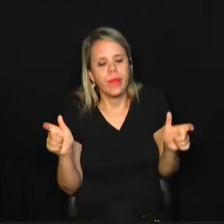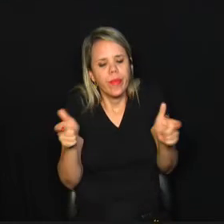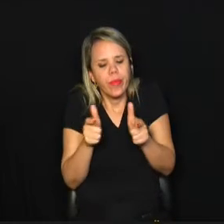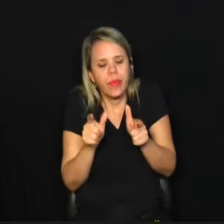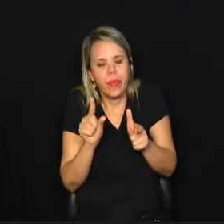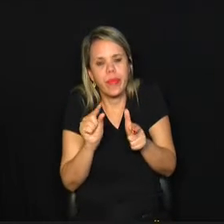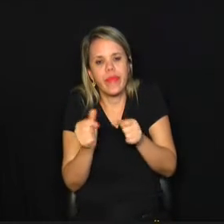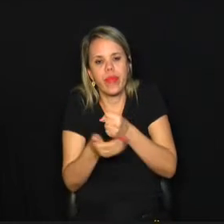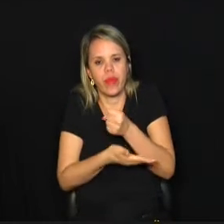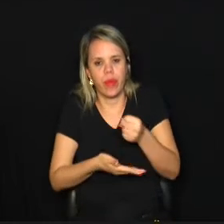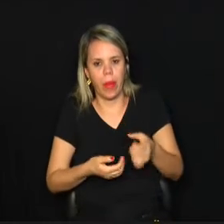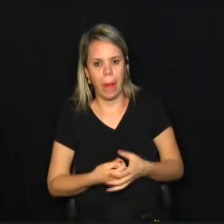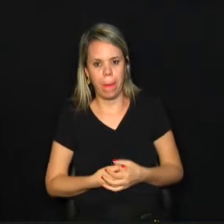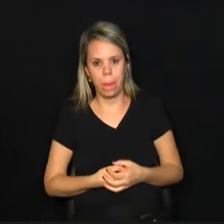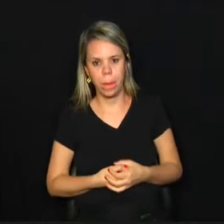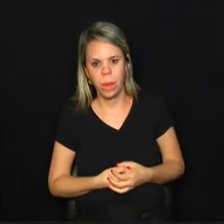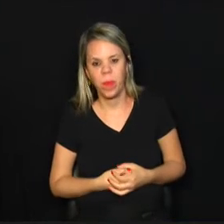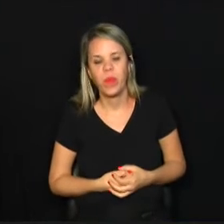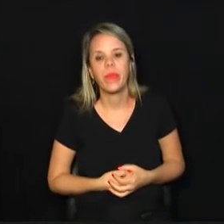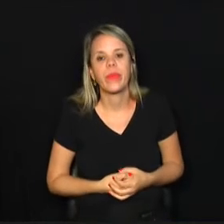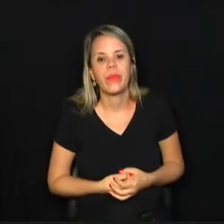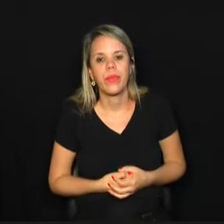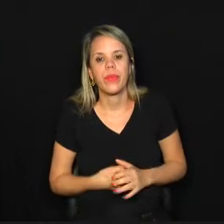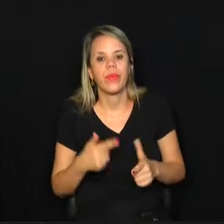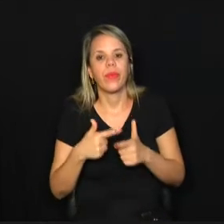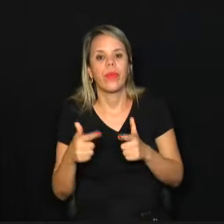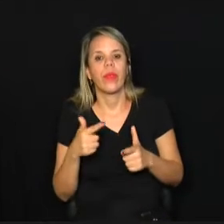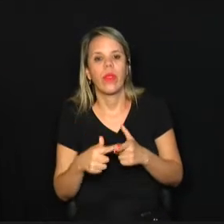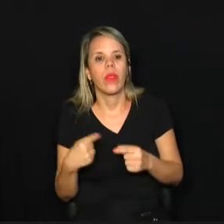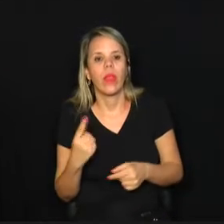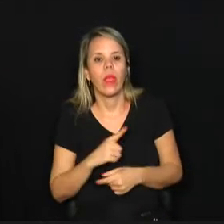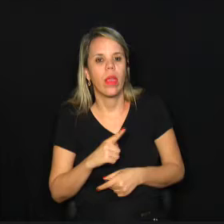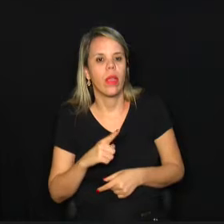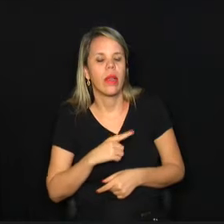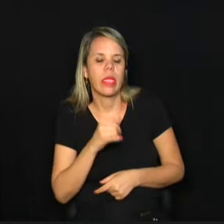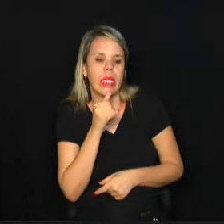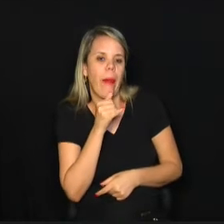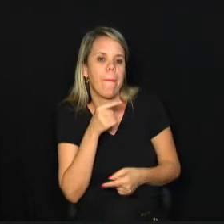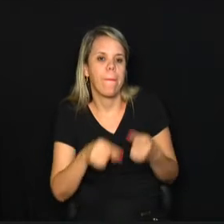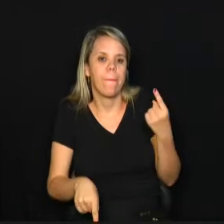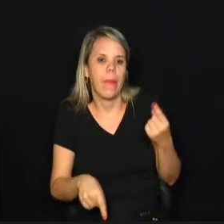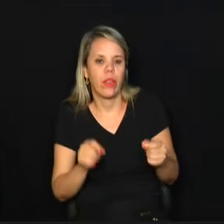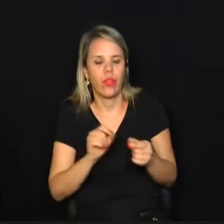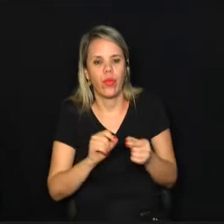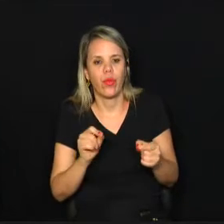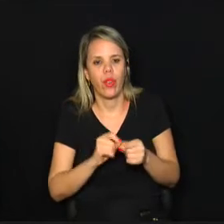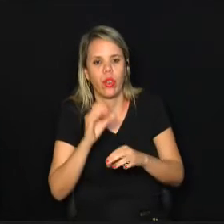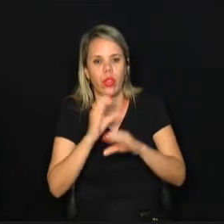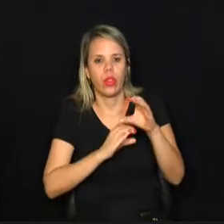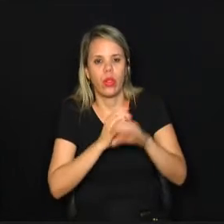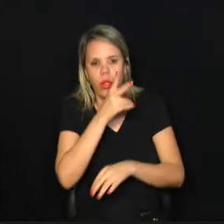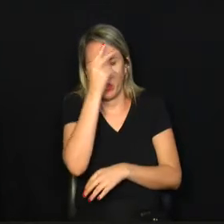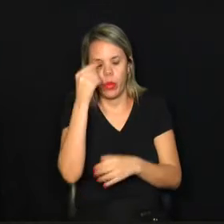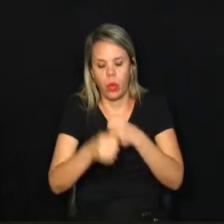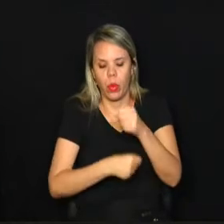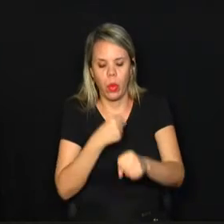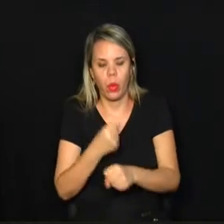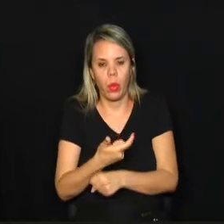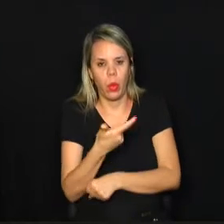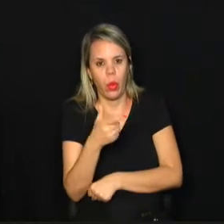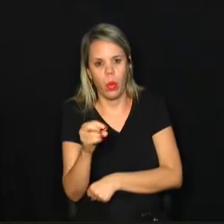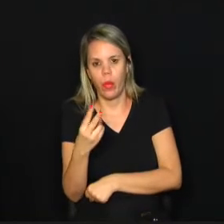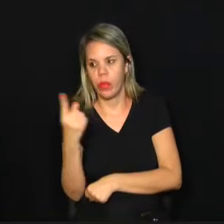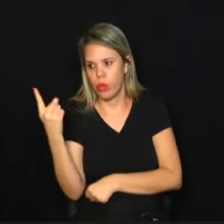pouquinho. Agregue-se a isso o problema de que nós estamos simplesmente proibidos de fazer concurso público nesse ano de